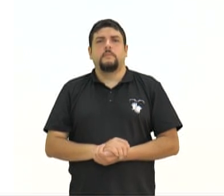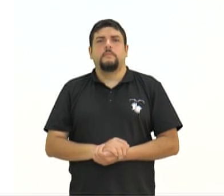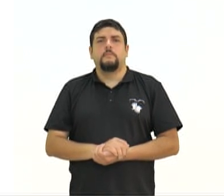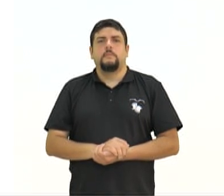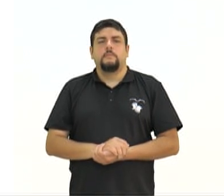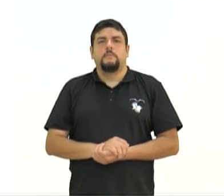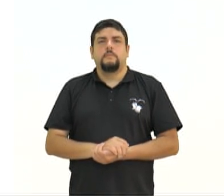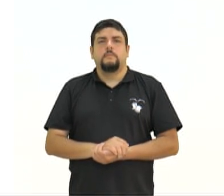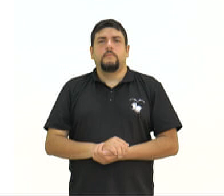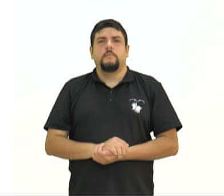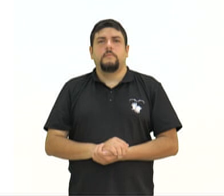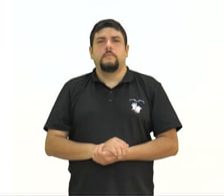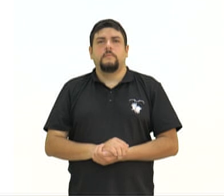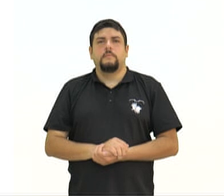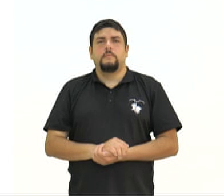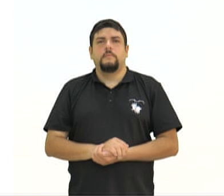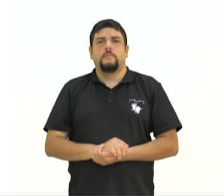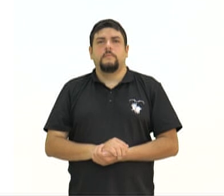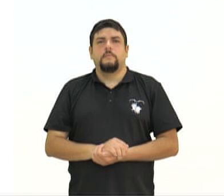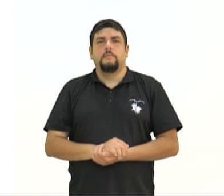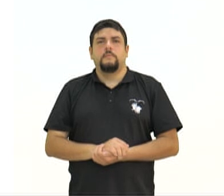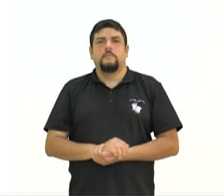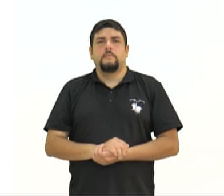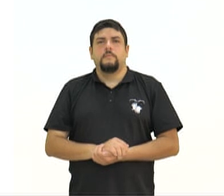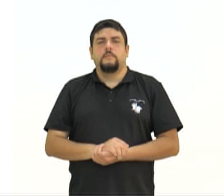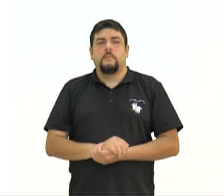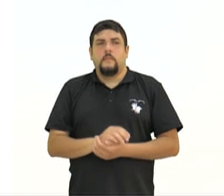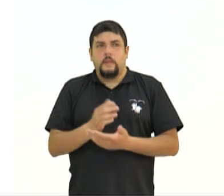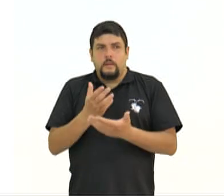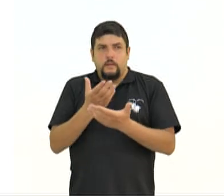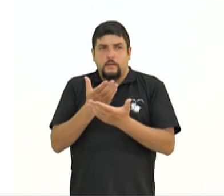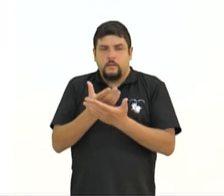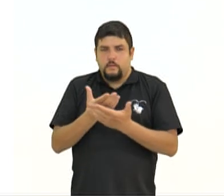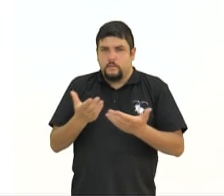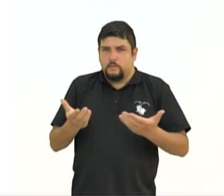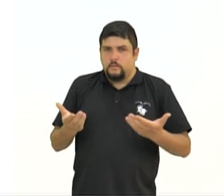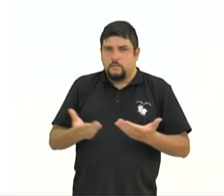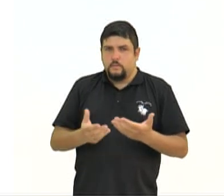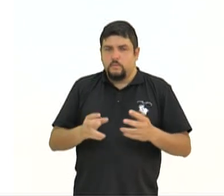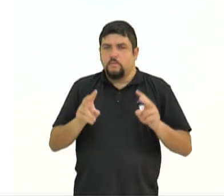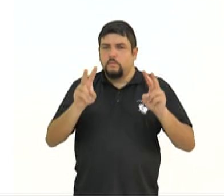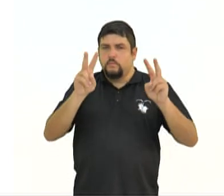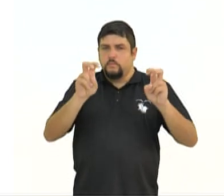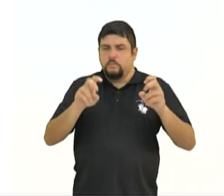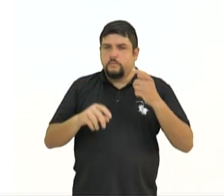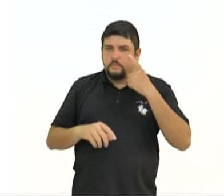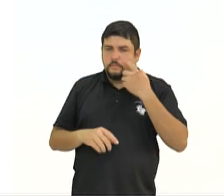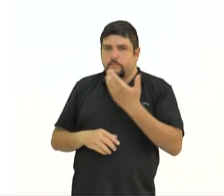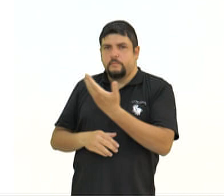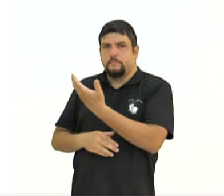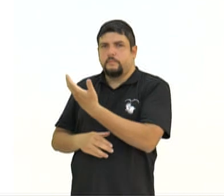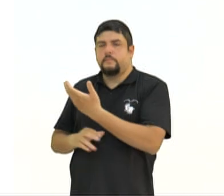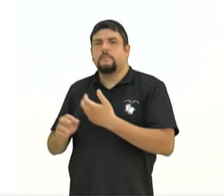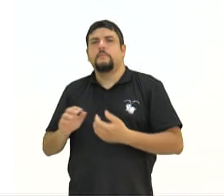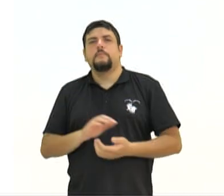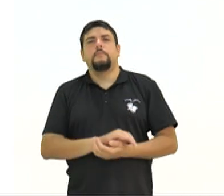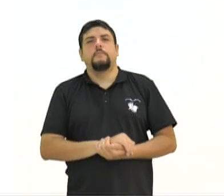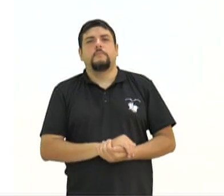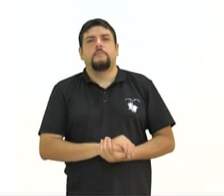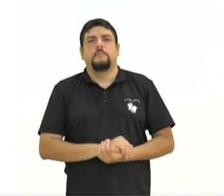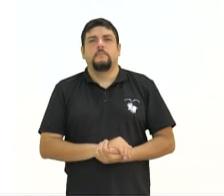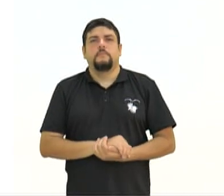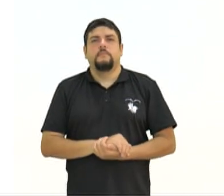E em la clase de hoje, que aprenderemos hoje? Temos o título Deporte e Bienestar e vamos a estudar